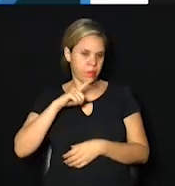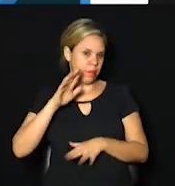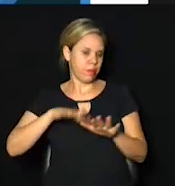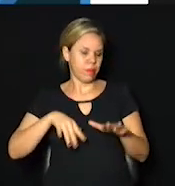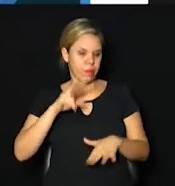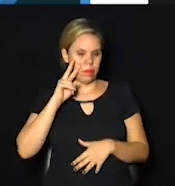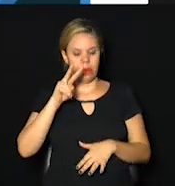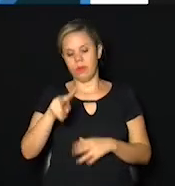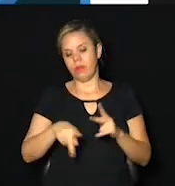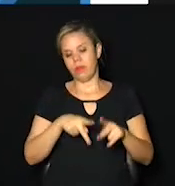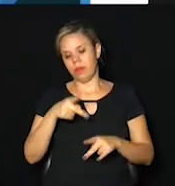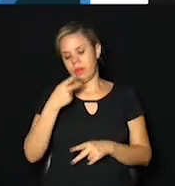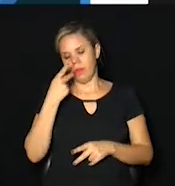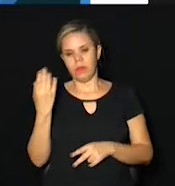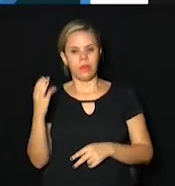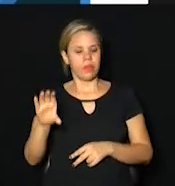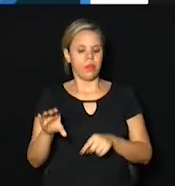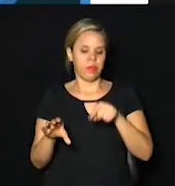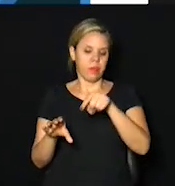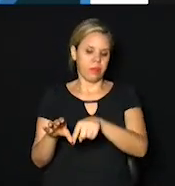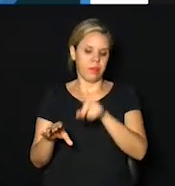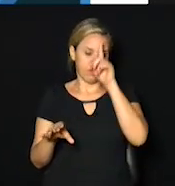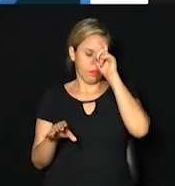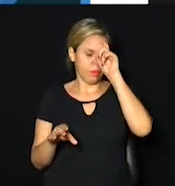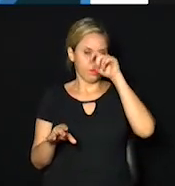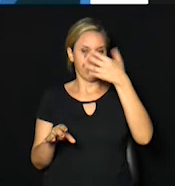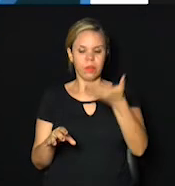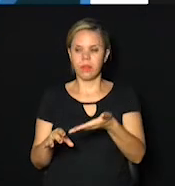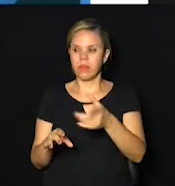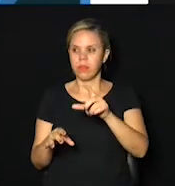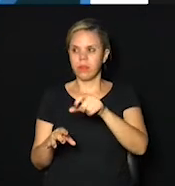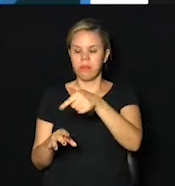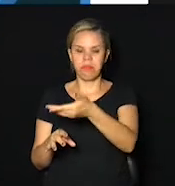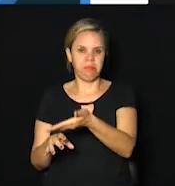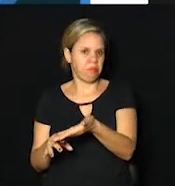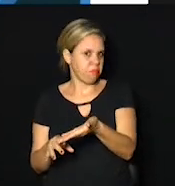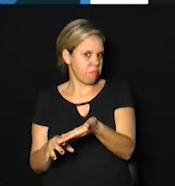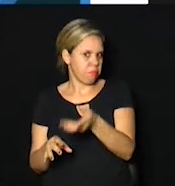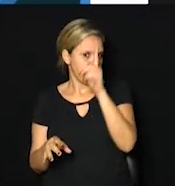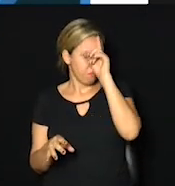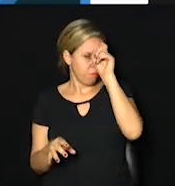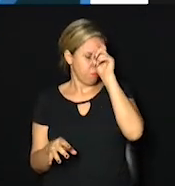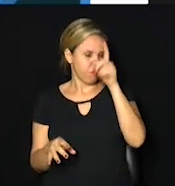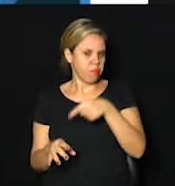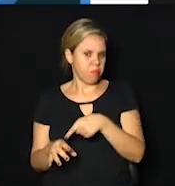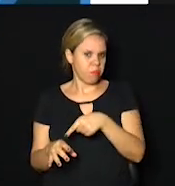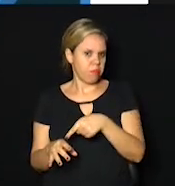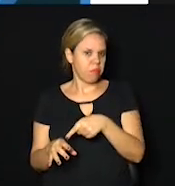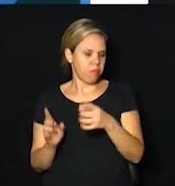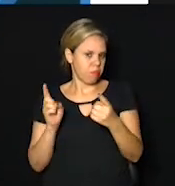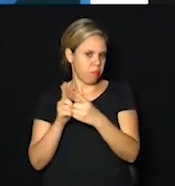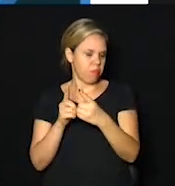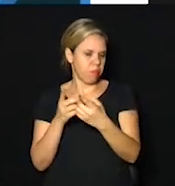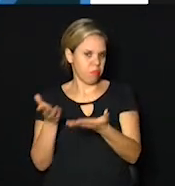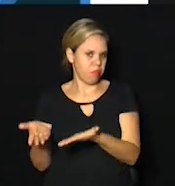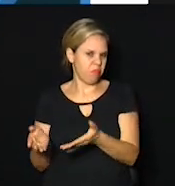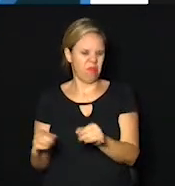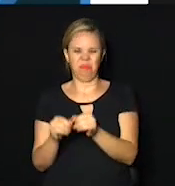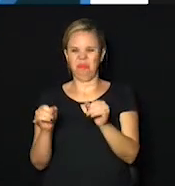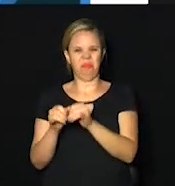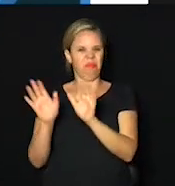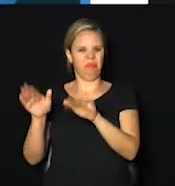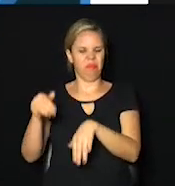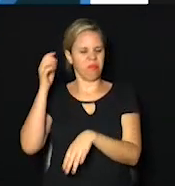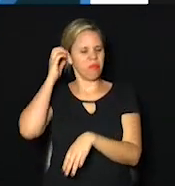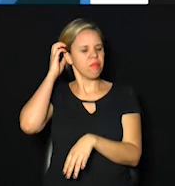lá, a pessoa faz um post, olha, hospital tal, uma foto, sei lá, de um hospital funcionando. Gente, bobagem. O que você